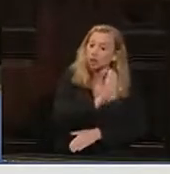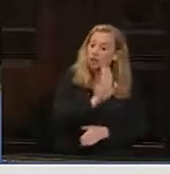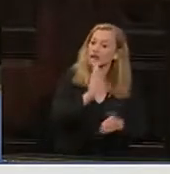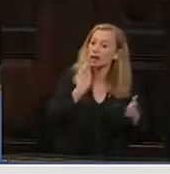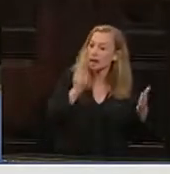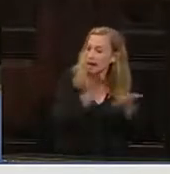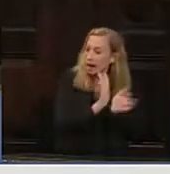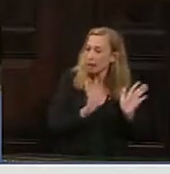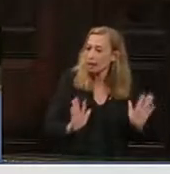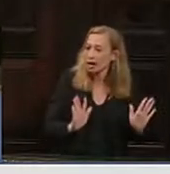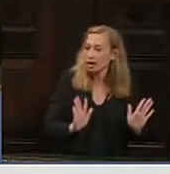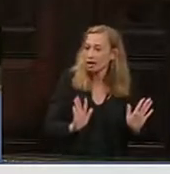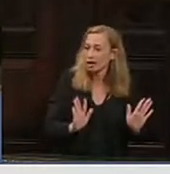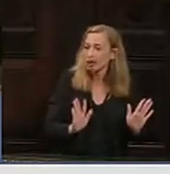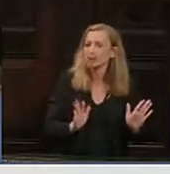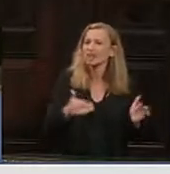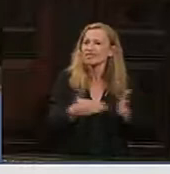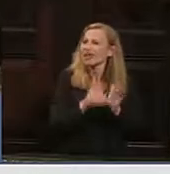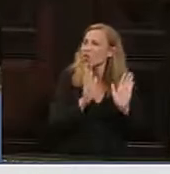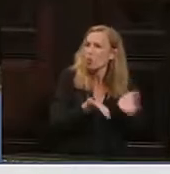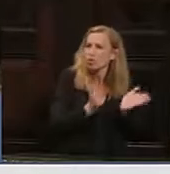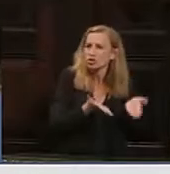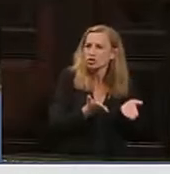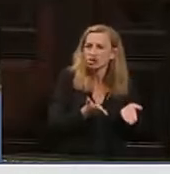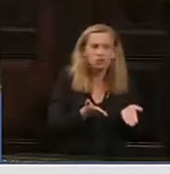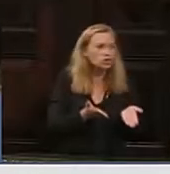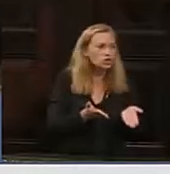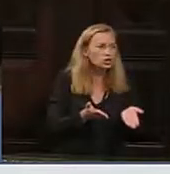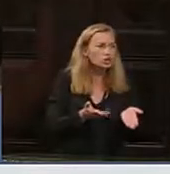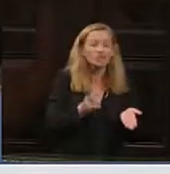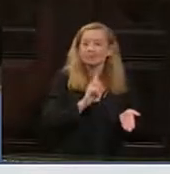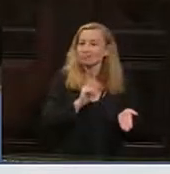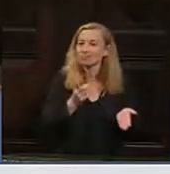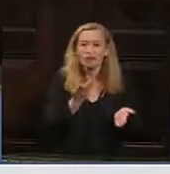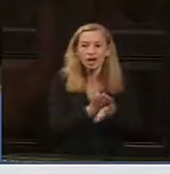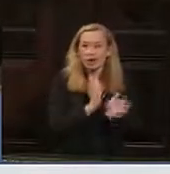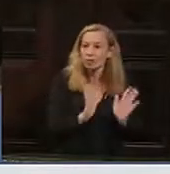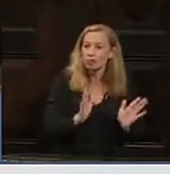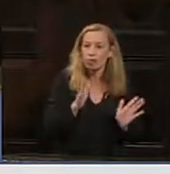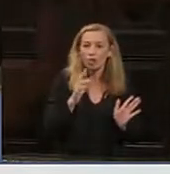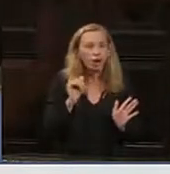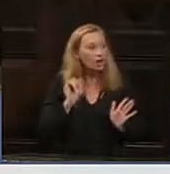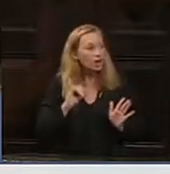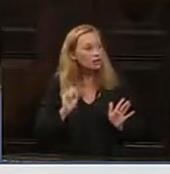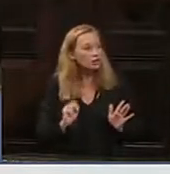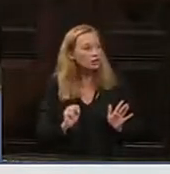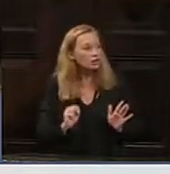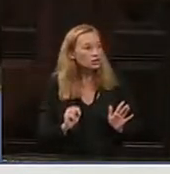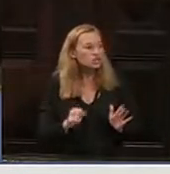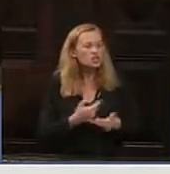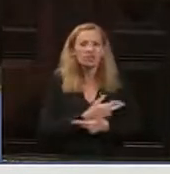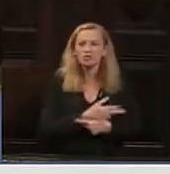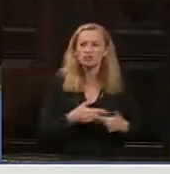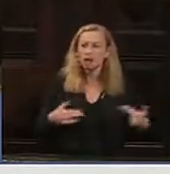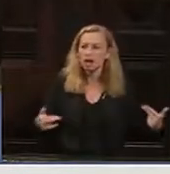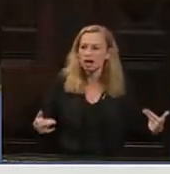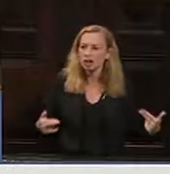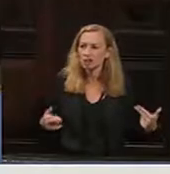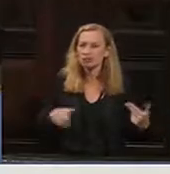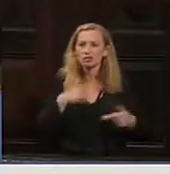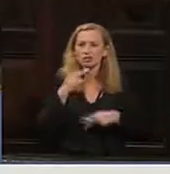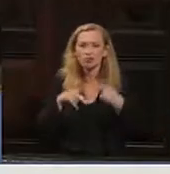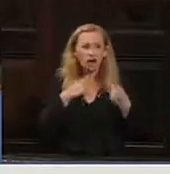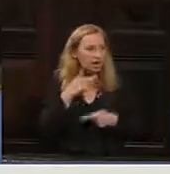com o RAIS e até hoje ele ainda não acabou com o RAIS. Muitos falam que ainda